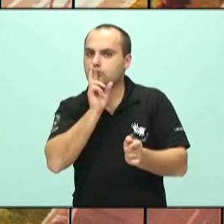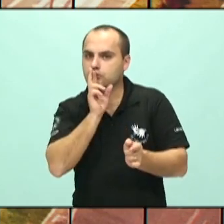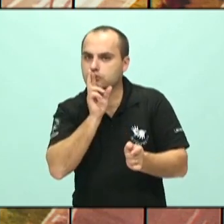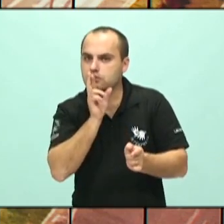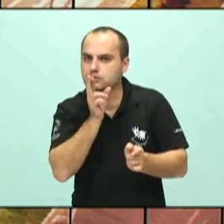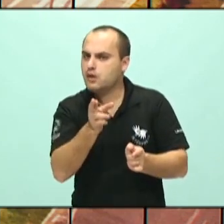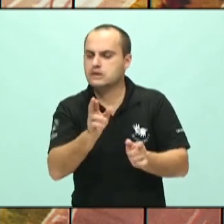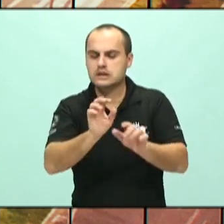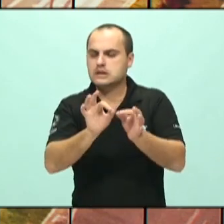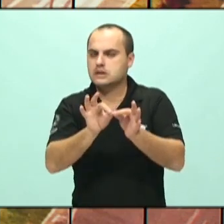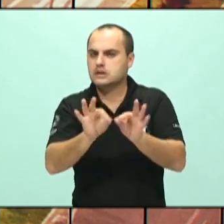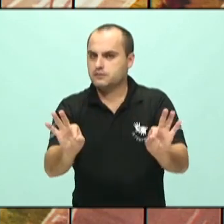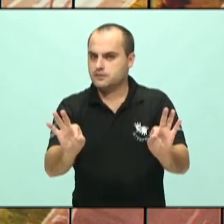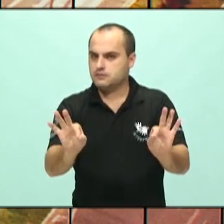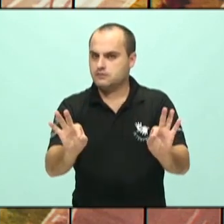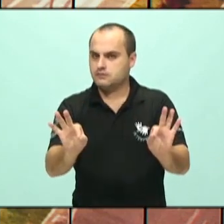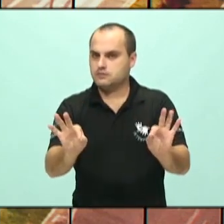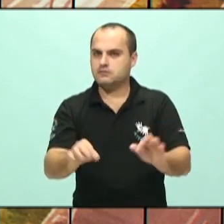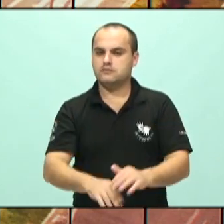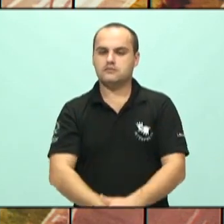uma resposta só.